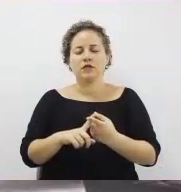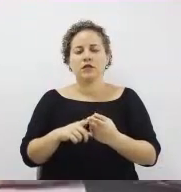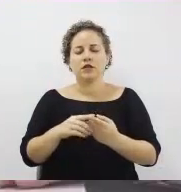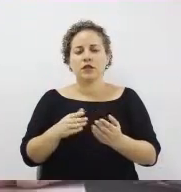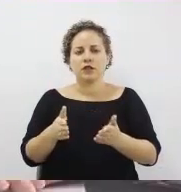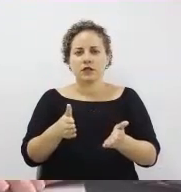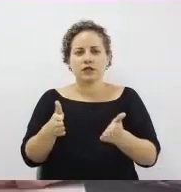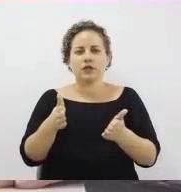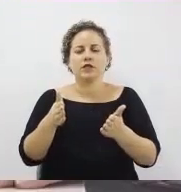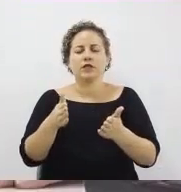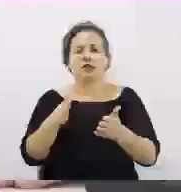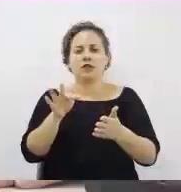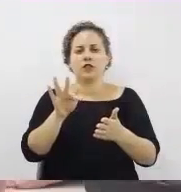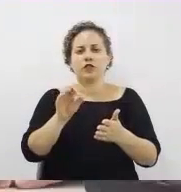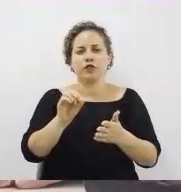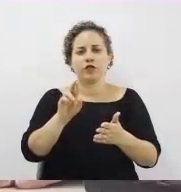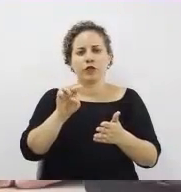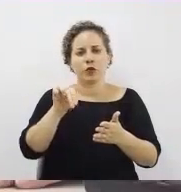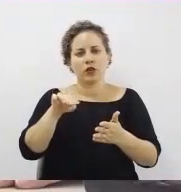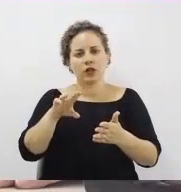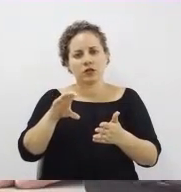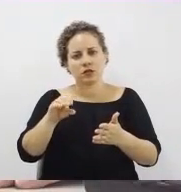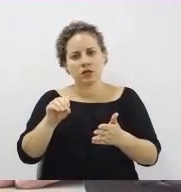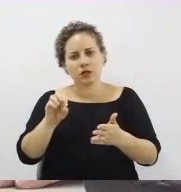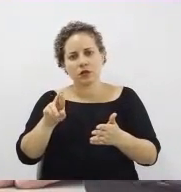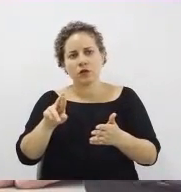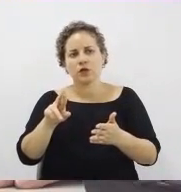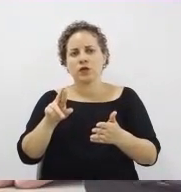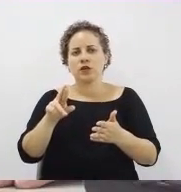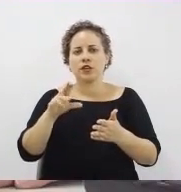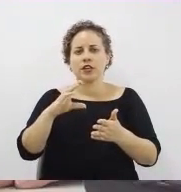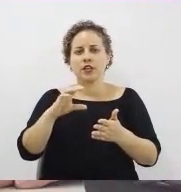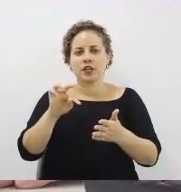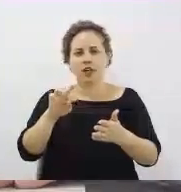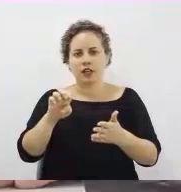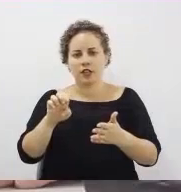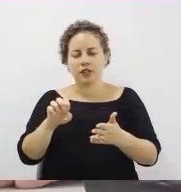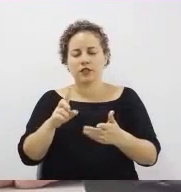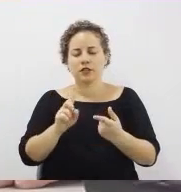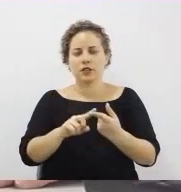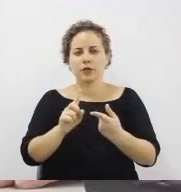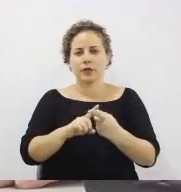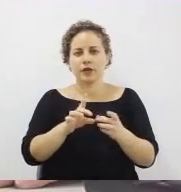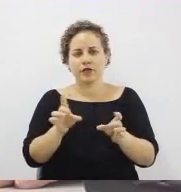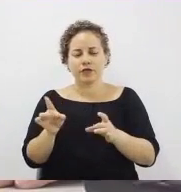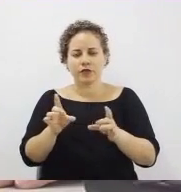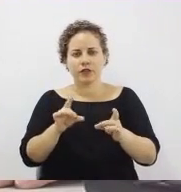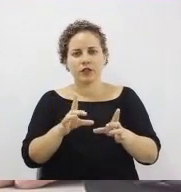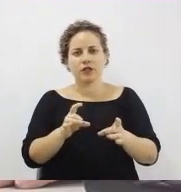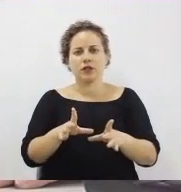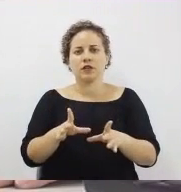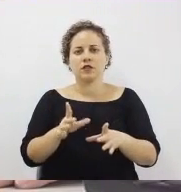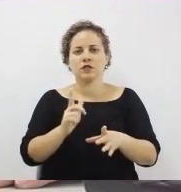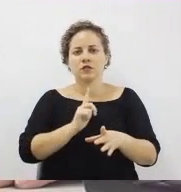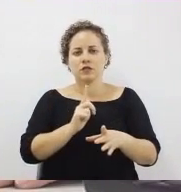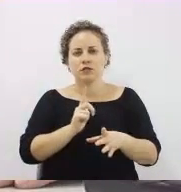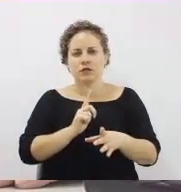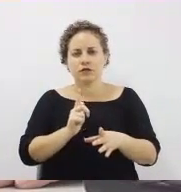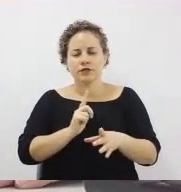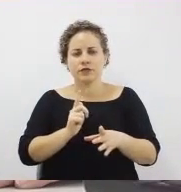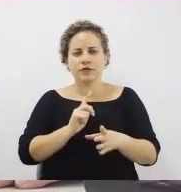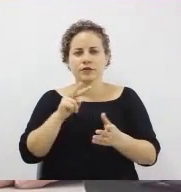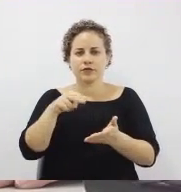canal entre o fornecedor e o cliente, e um bom canal são os vendedores, que têm acesso aos clientes com